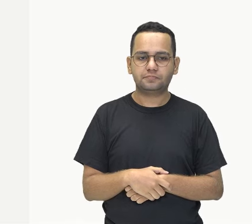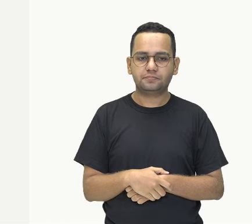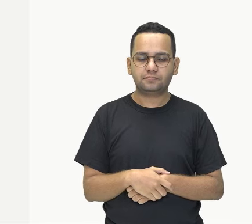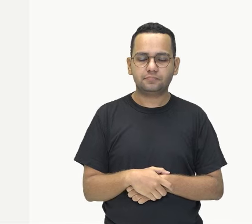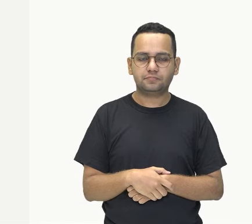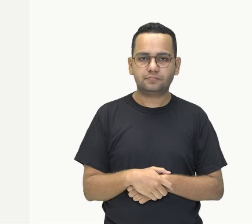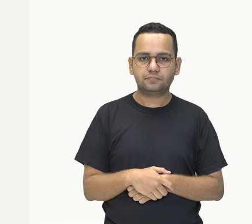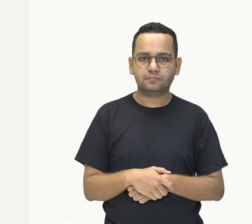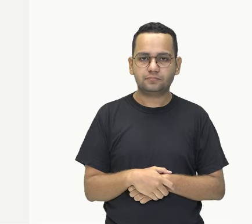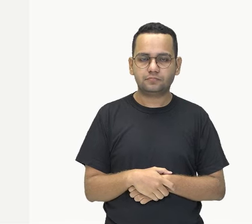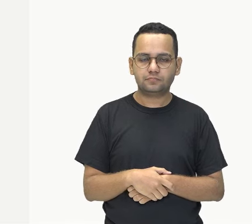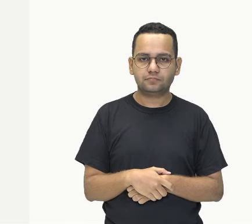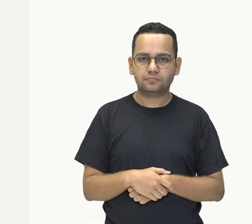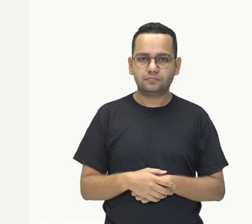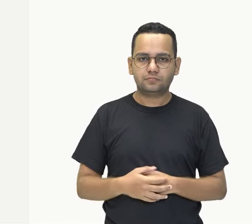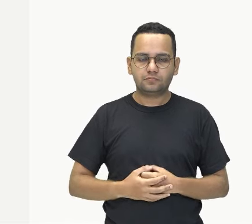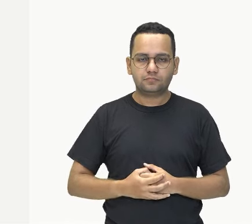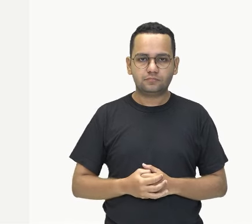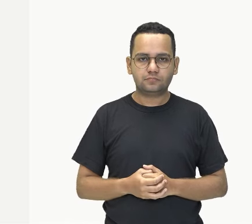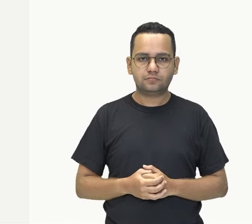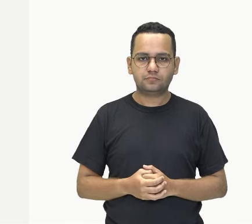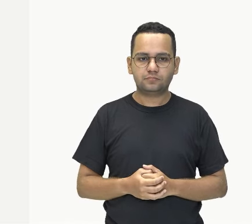Vendo aqui o próximo, olha.